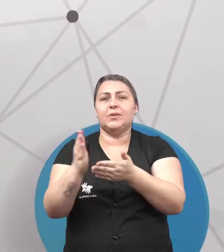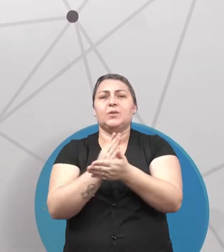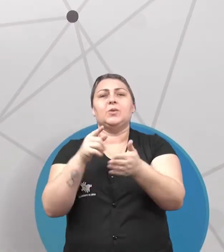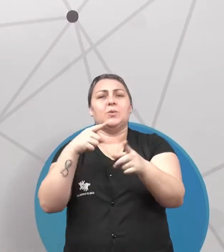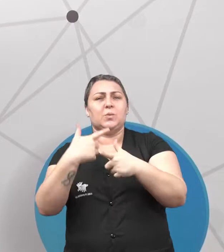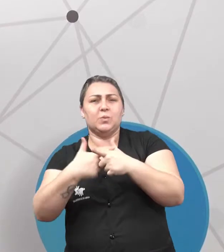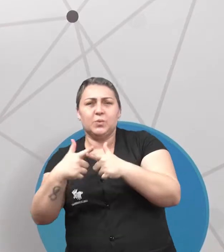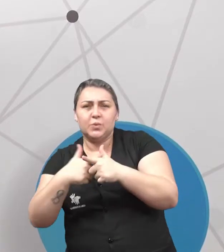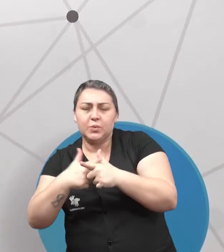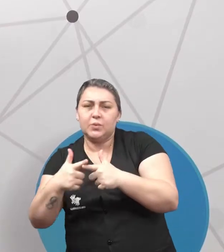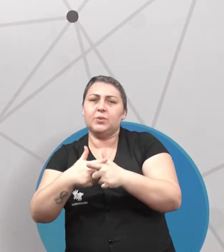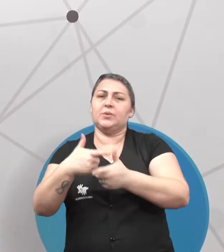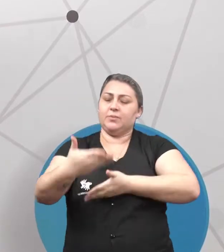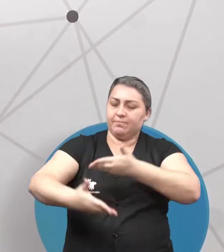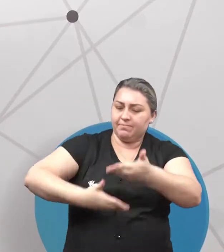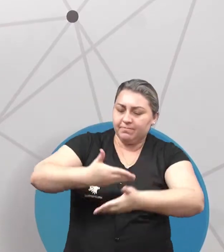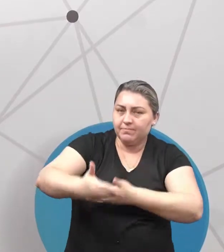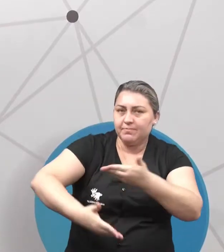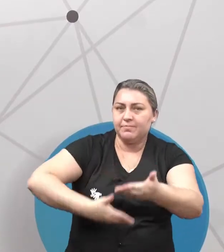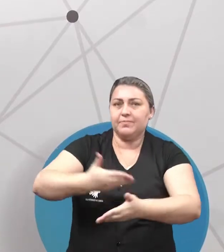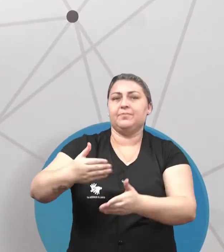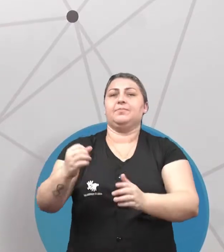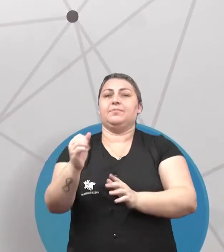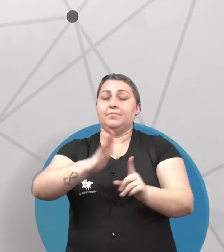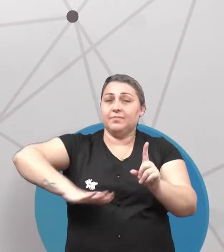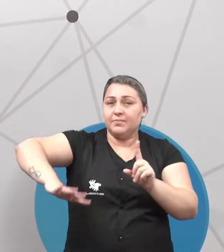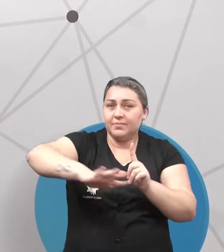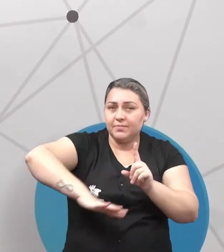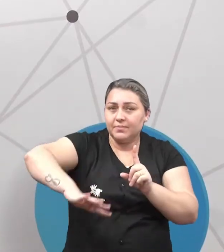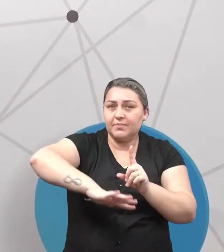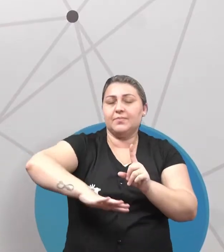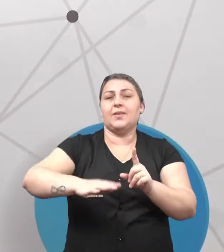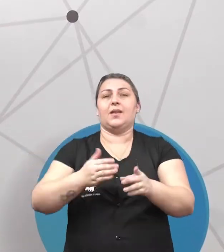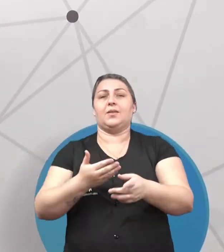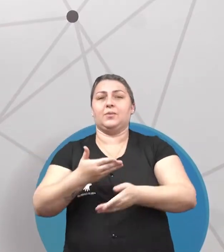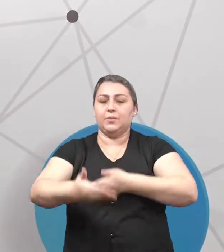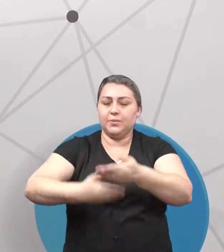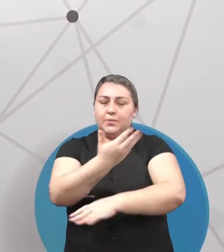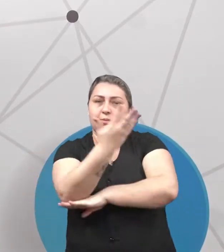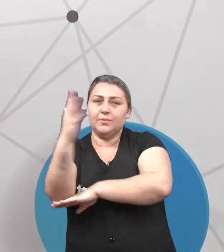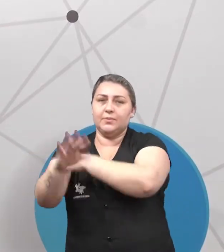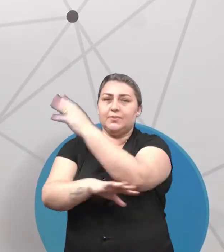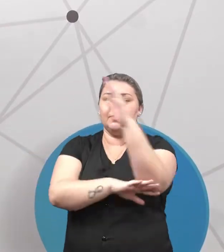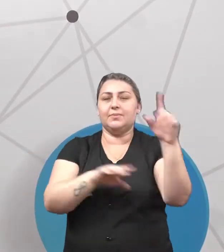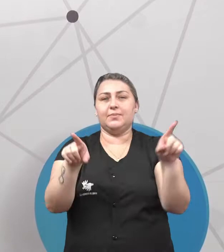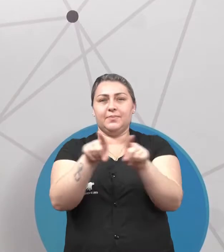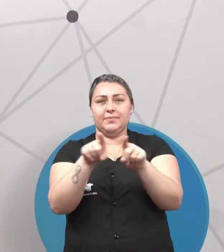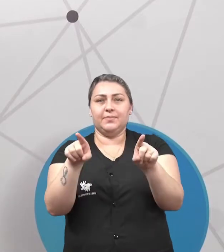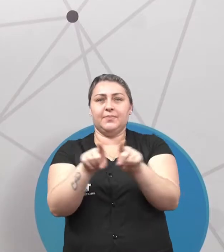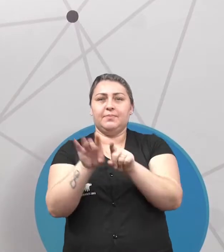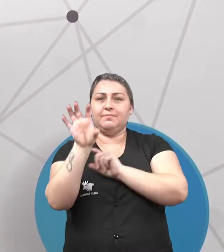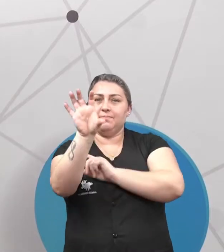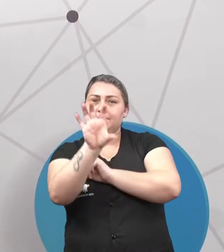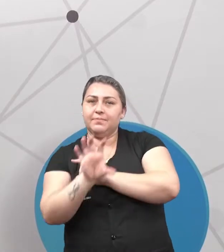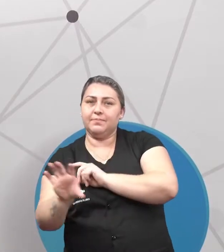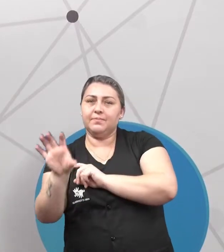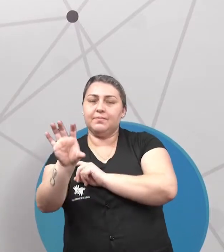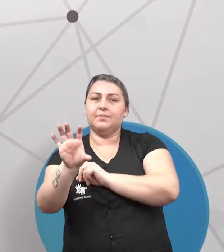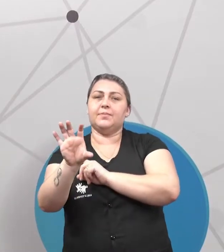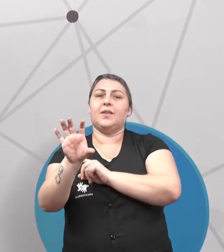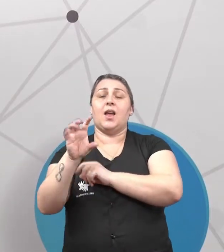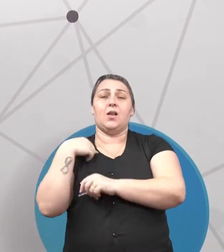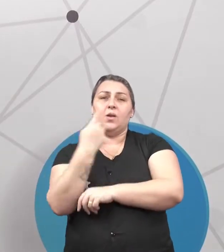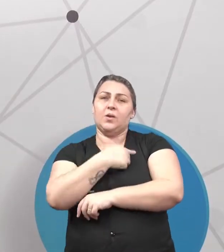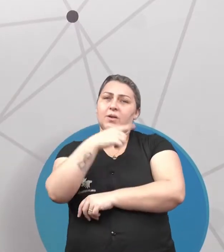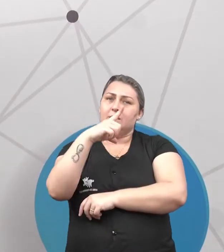algumas relações sociais, algumas relações com a natureza. Então, nessa região, a